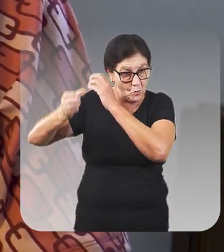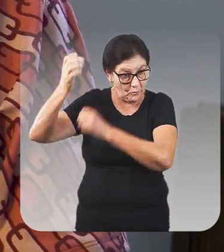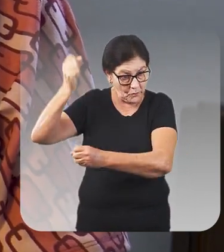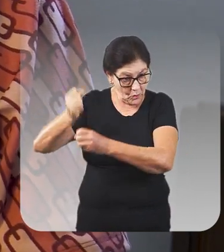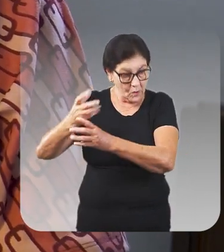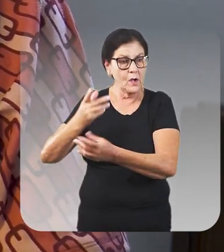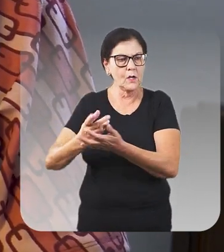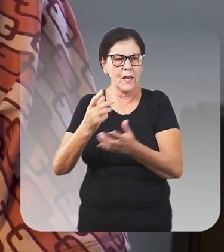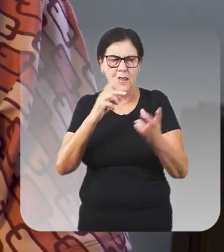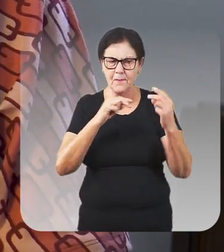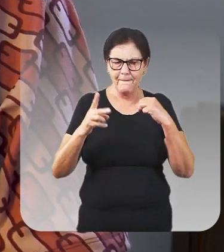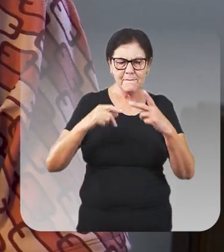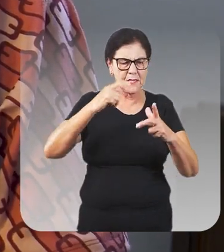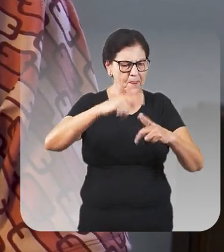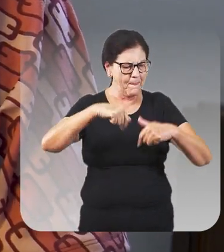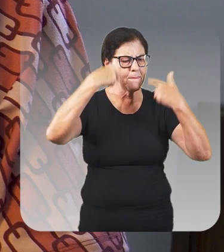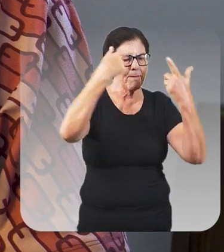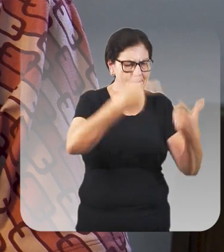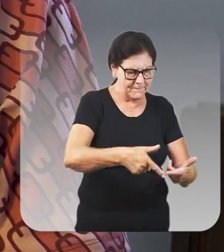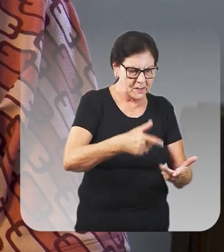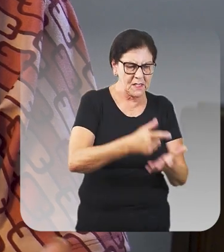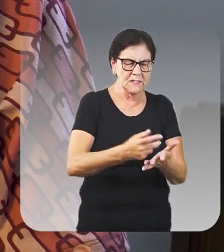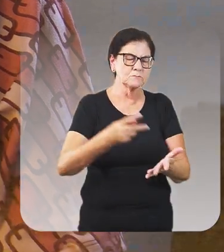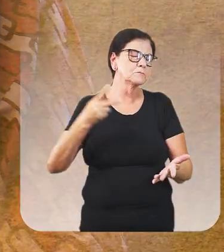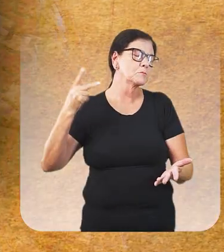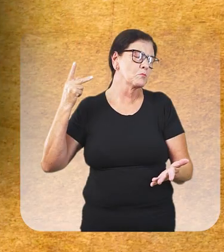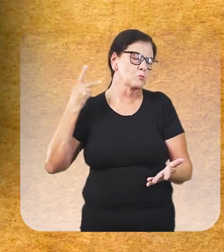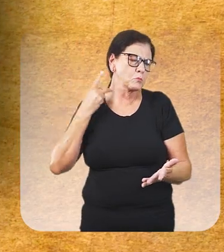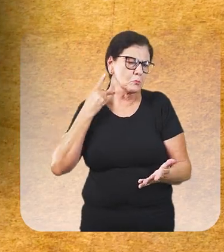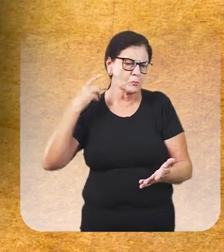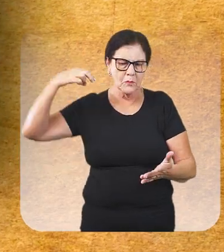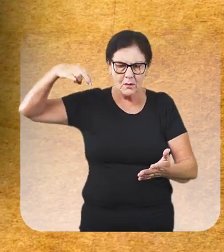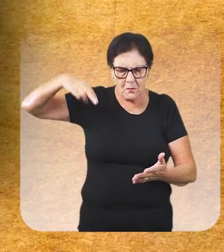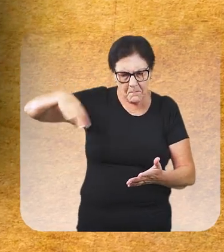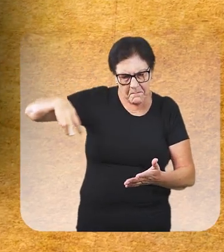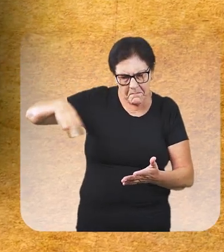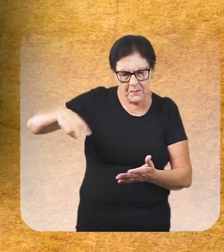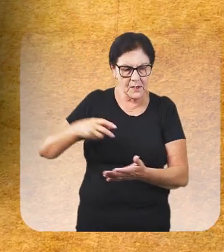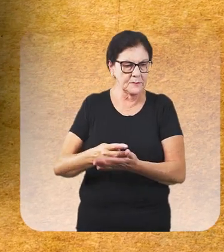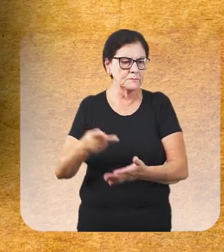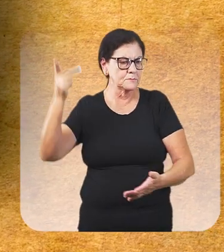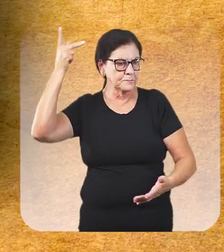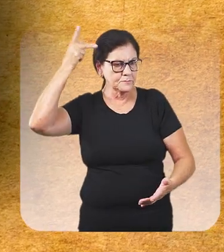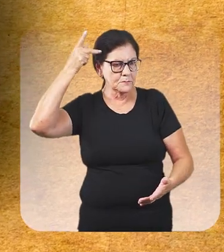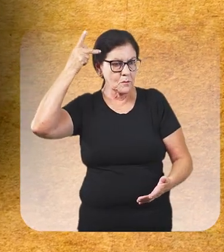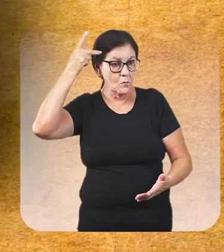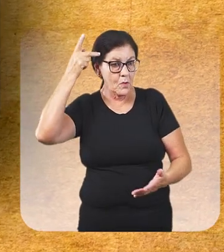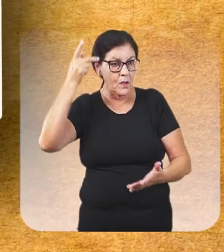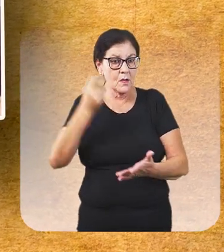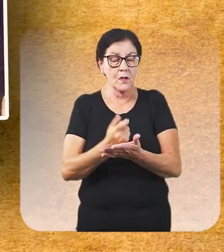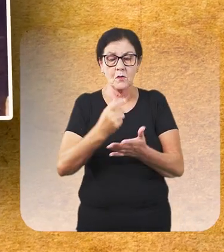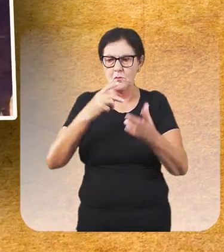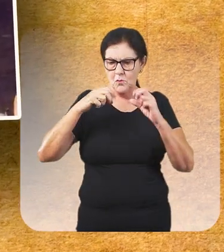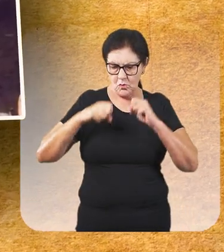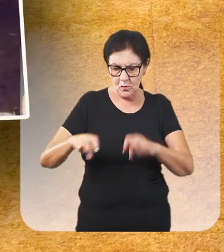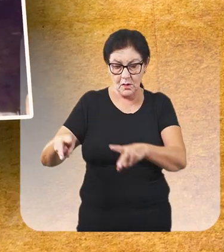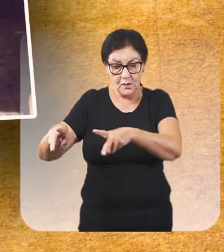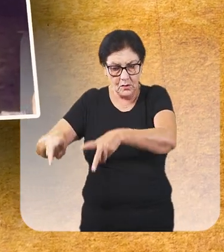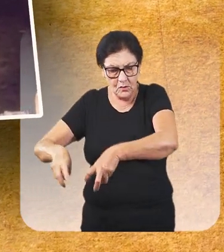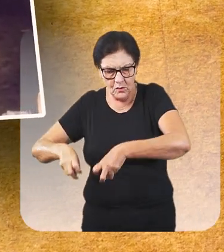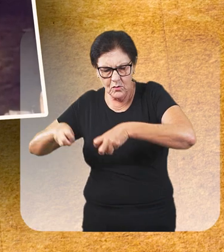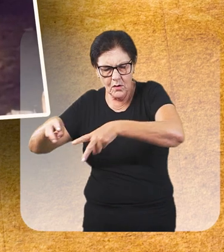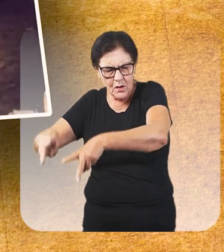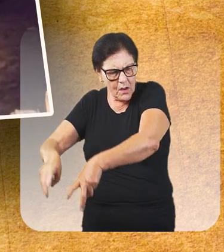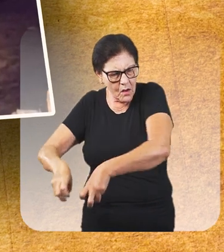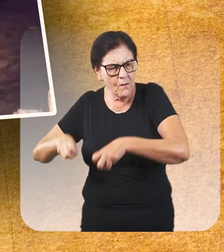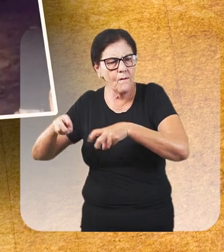dos cafeicultores de Minas e de São Paulo. Esse conjunto de produtores rurais que